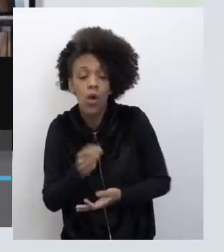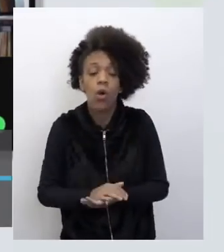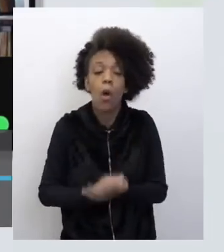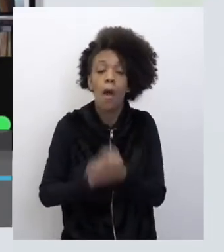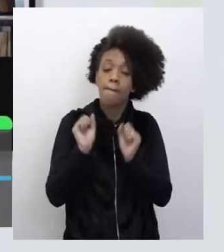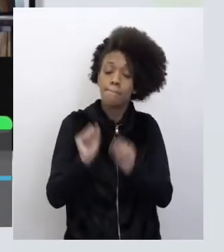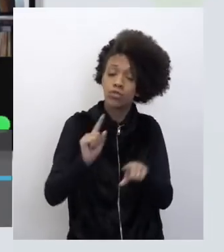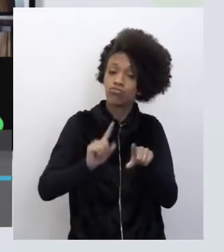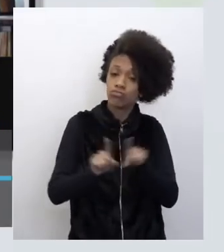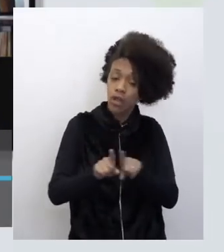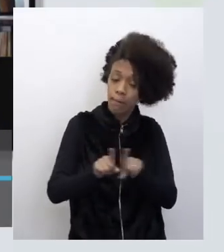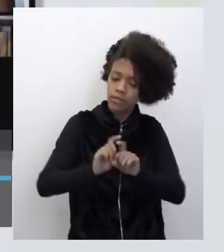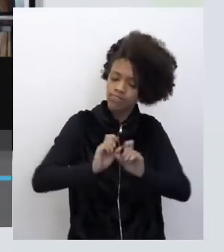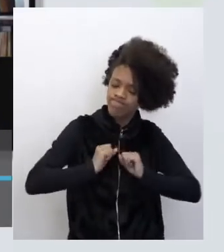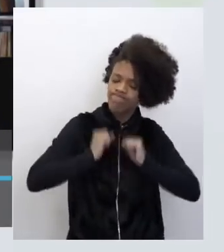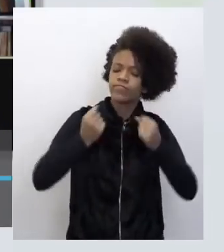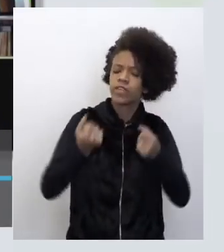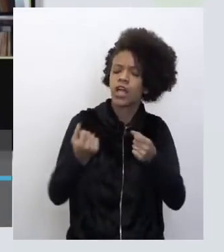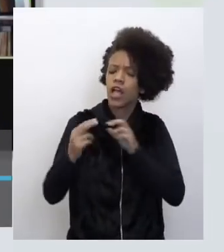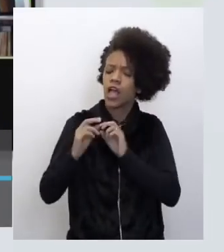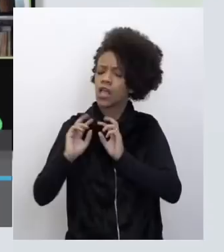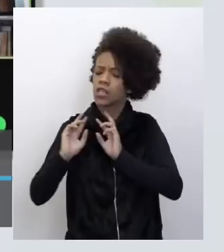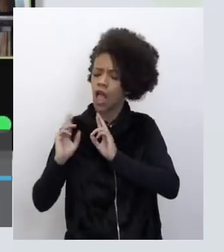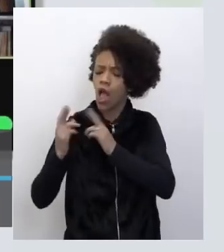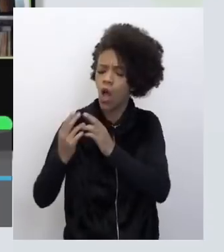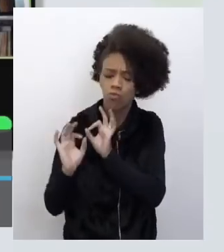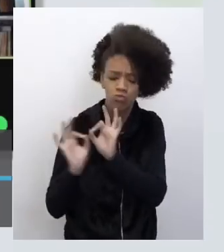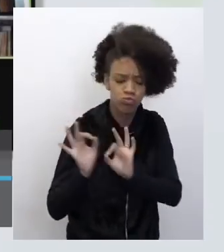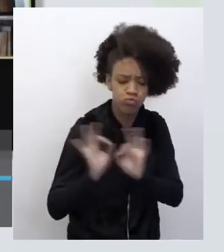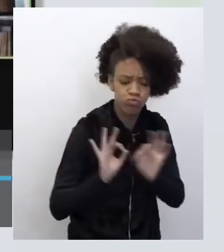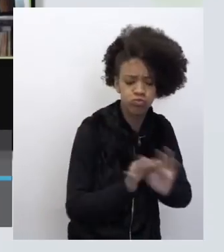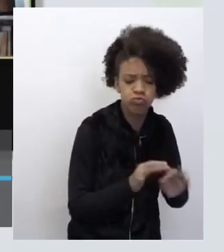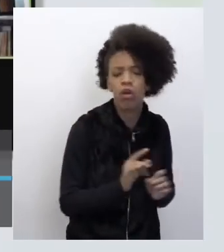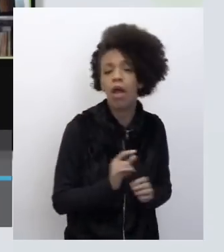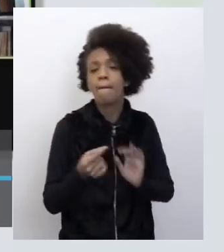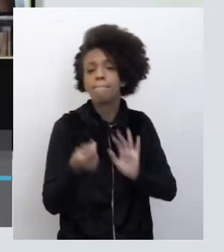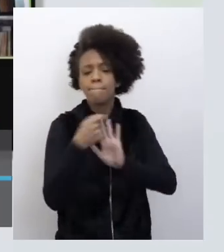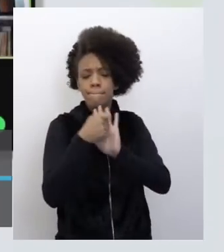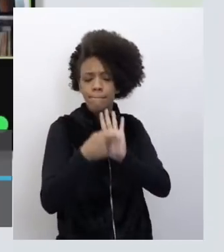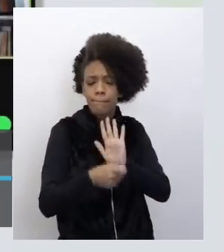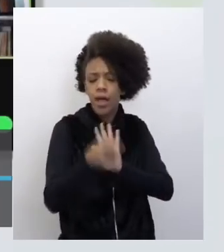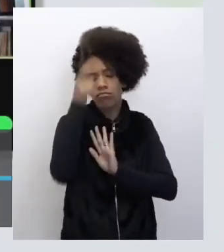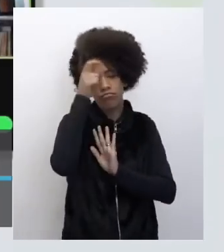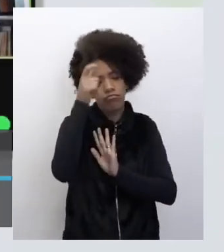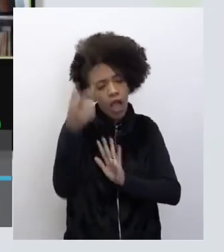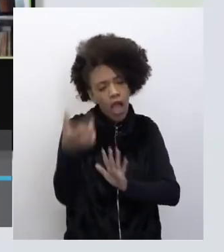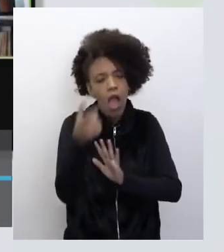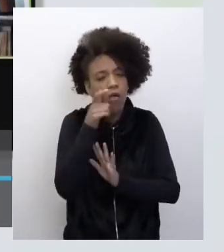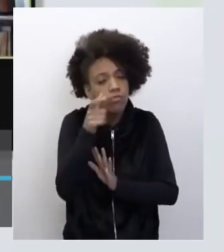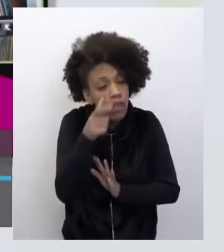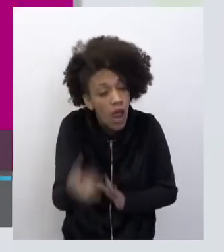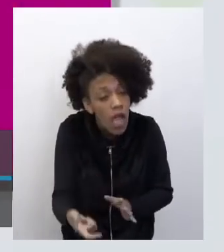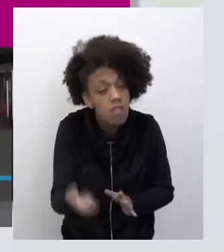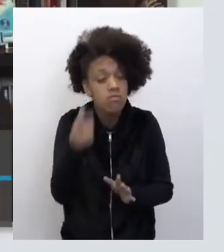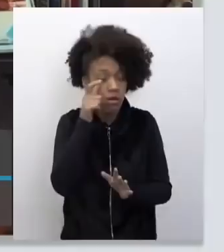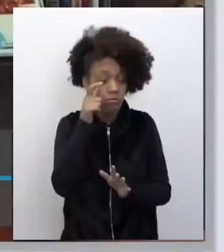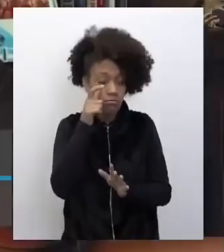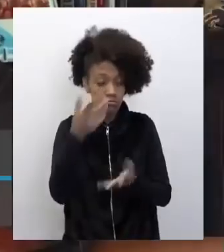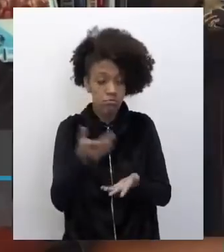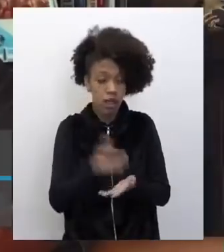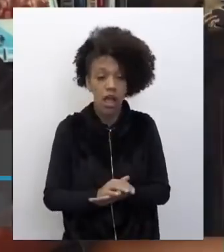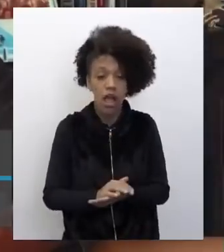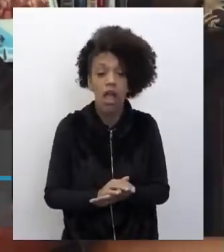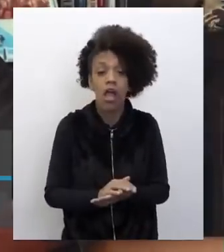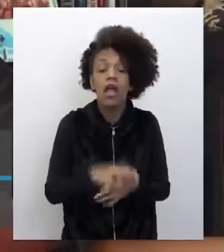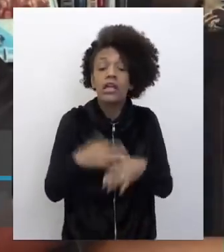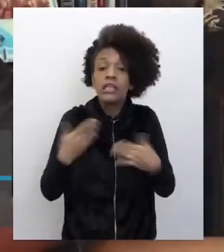se engajar e podem se reunir para levantar quais são seus interesses e o que é possível fazer para conseguir chegar até lá, né? Além de